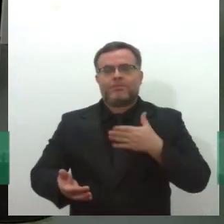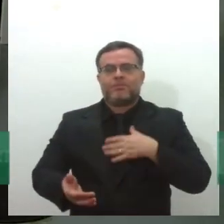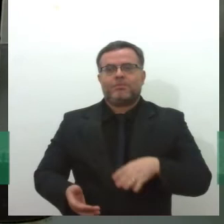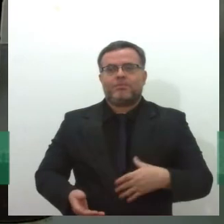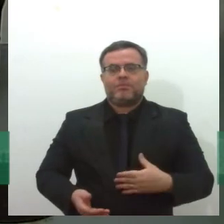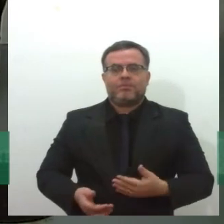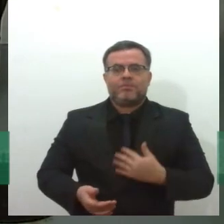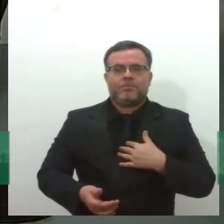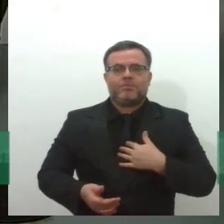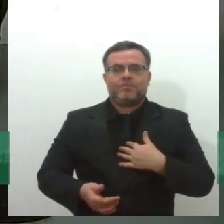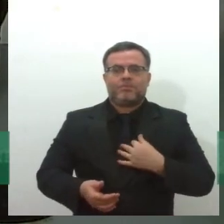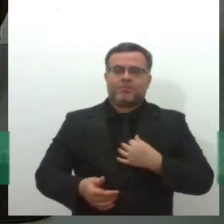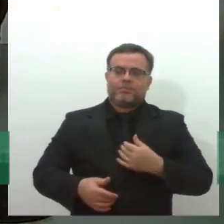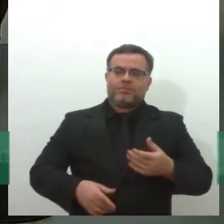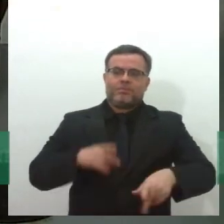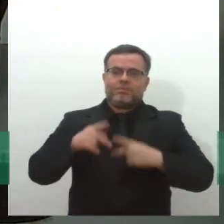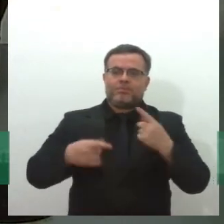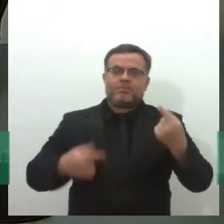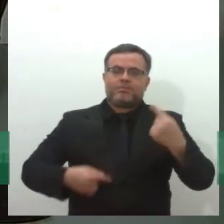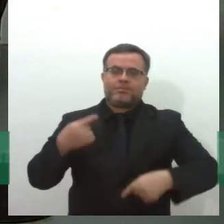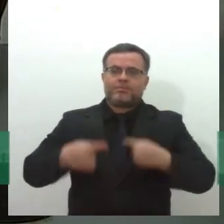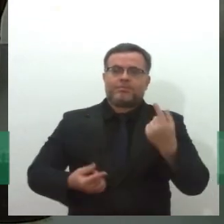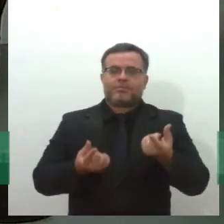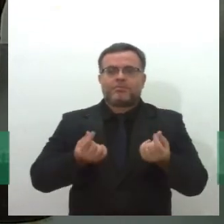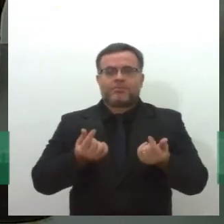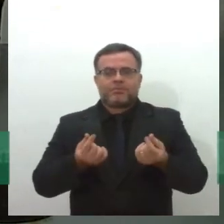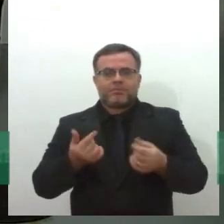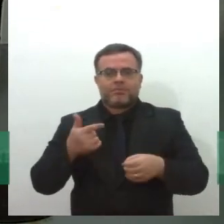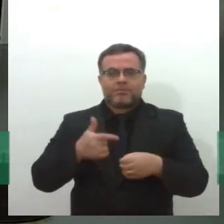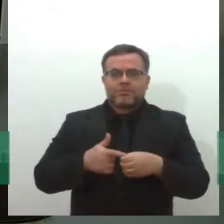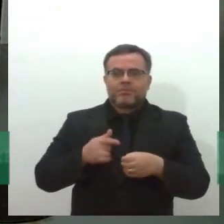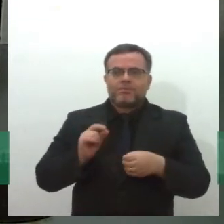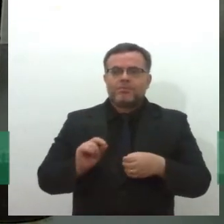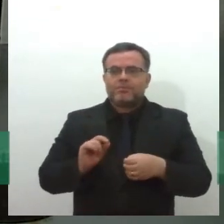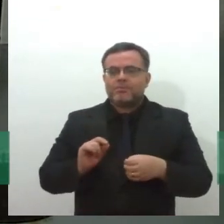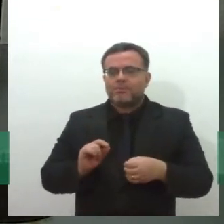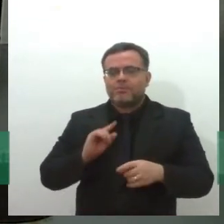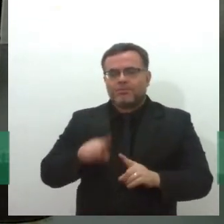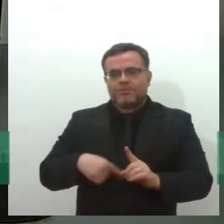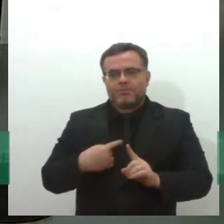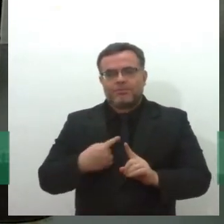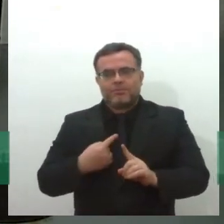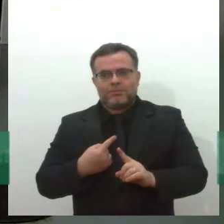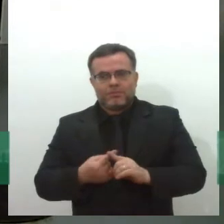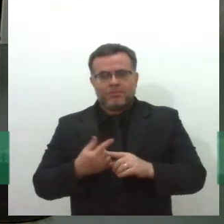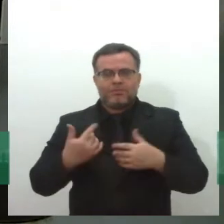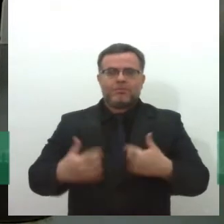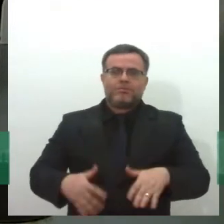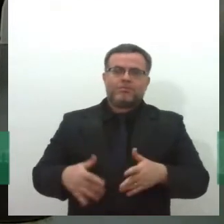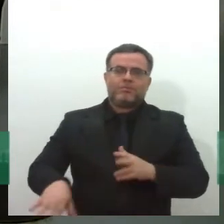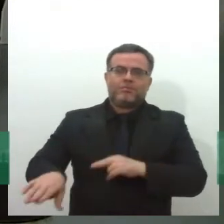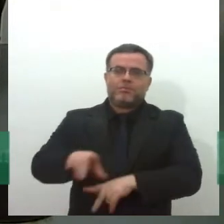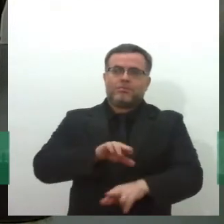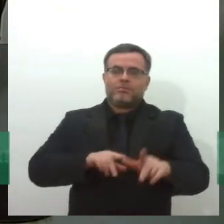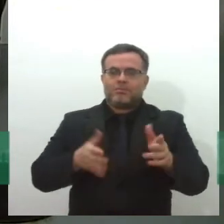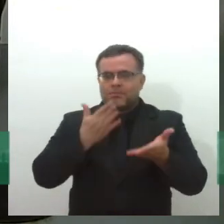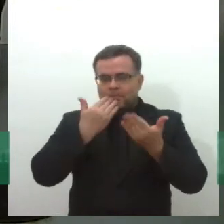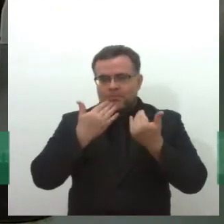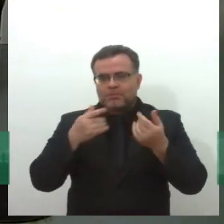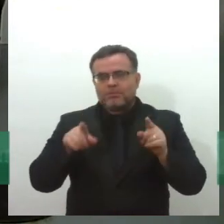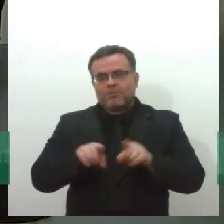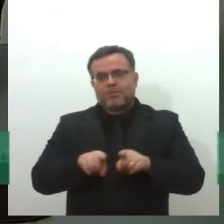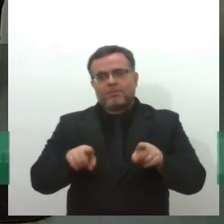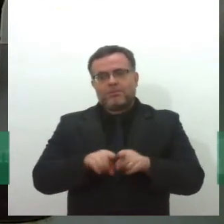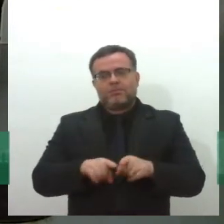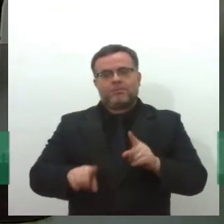população discutindo, né, e falando que o preço do combustível aumenta o preço de uma série de outros alimentos, como você falou, você fez